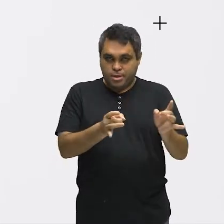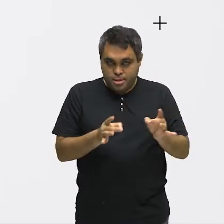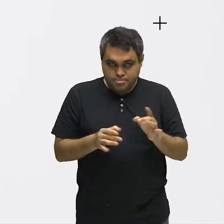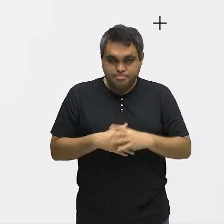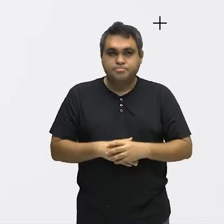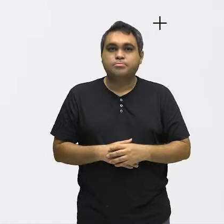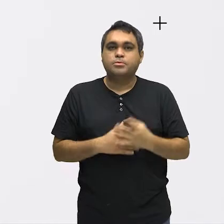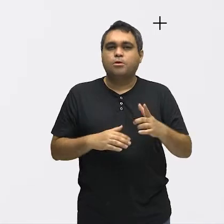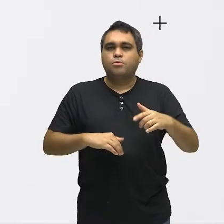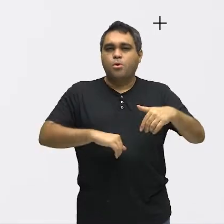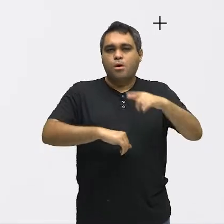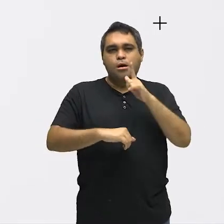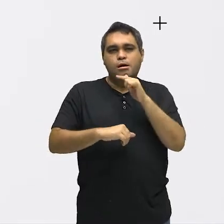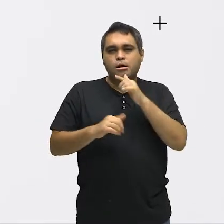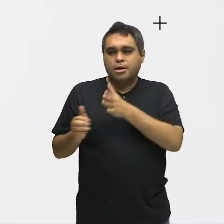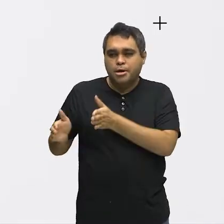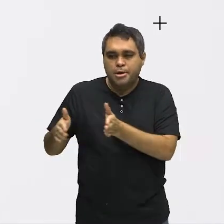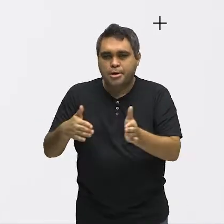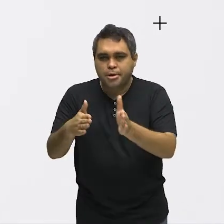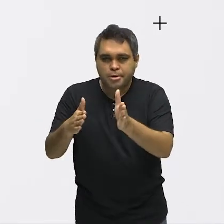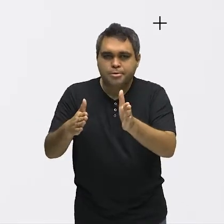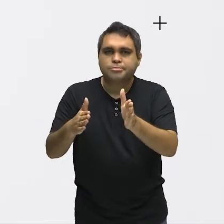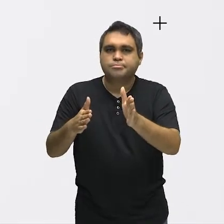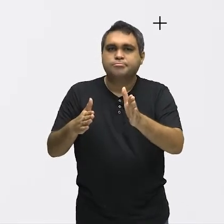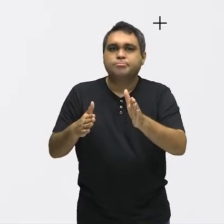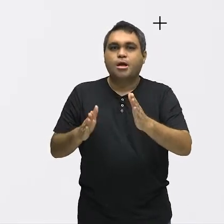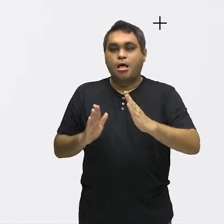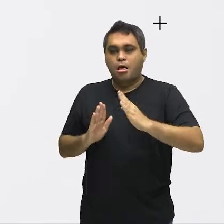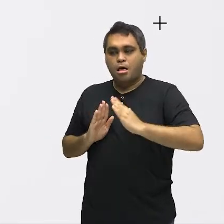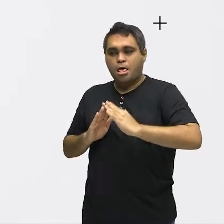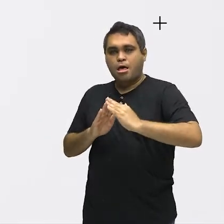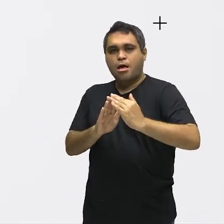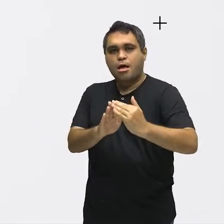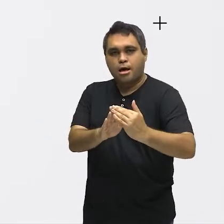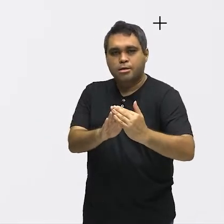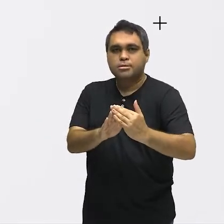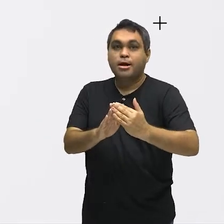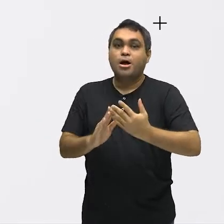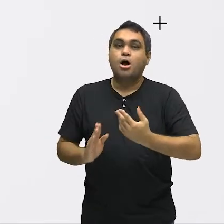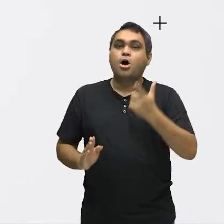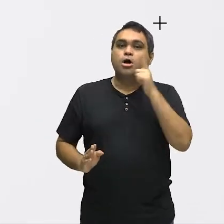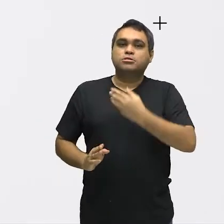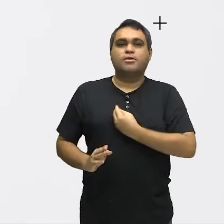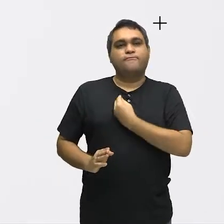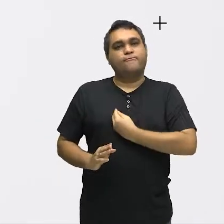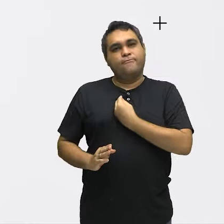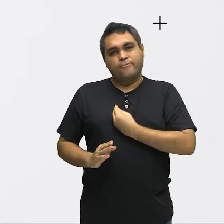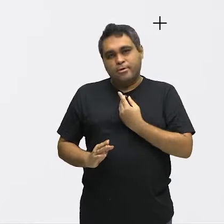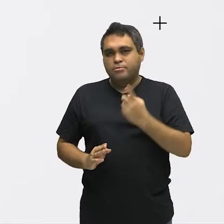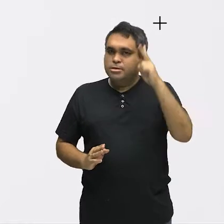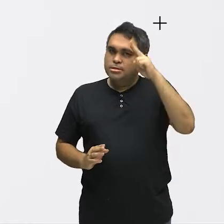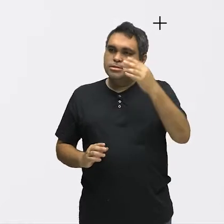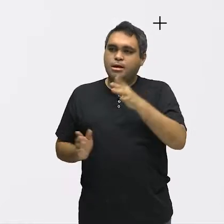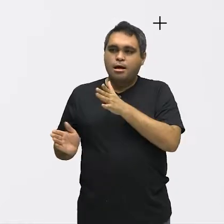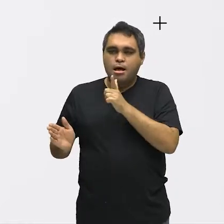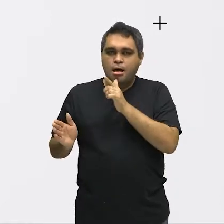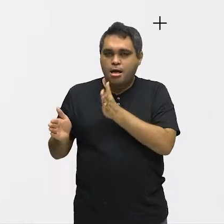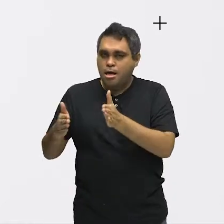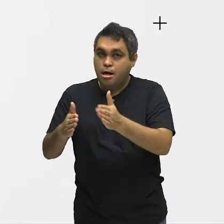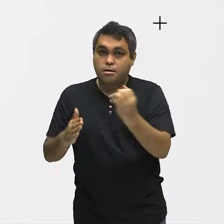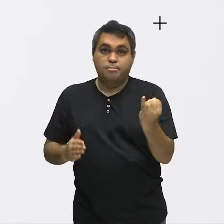né? Os rios são necessários para a sobrevivência até os dias atuais, a gente sabe disso, né? Hoje, com tanta tecnologia, a gente